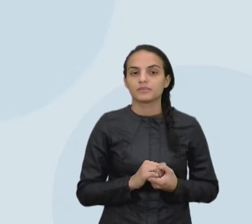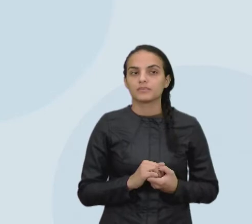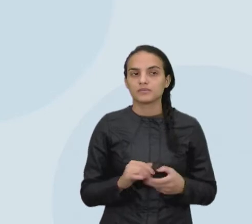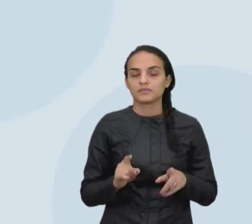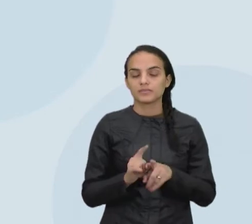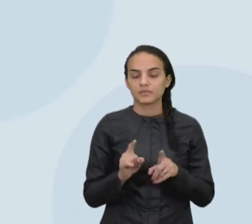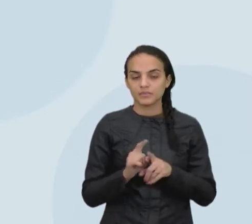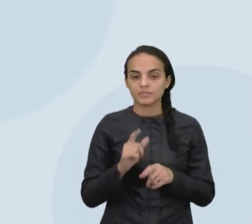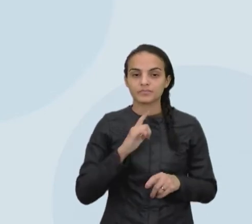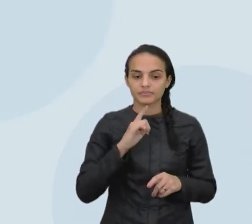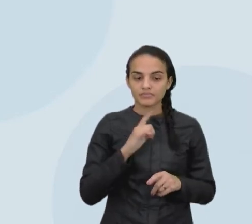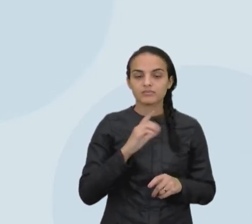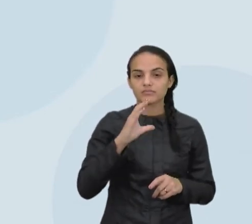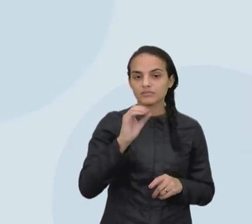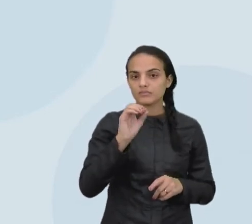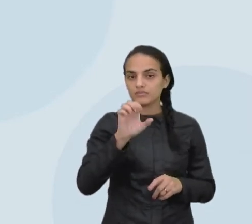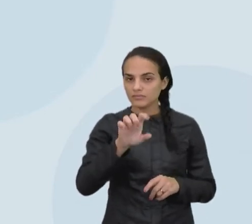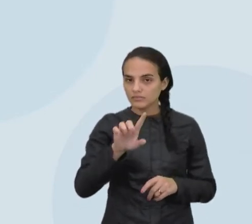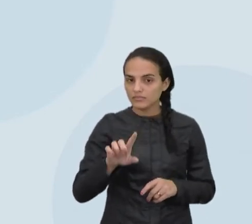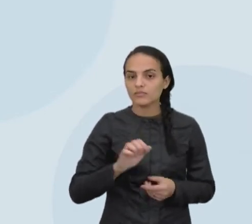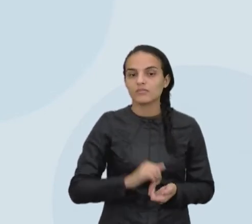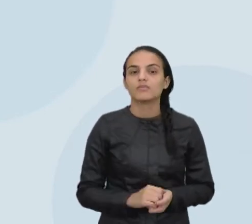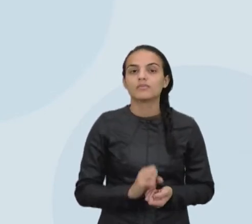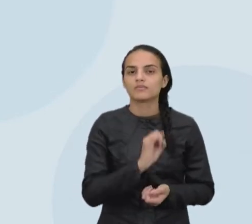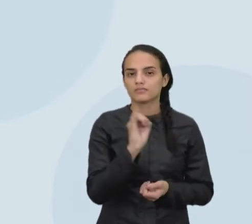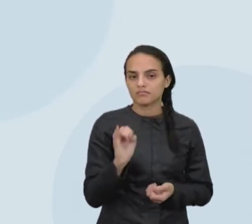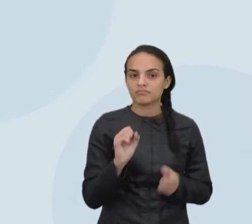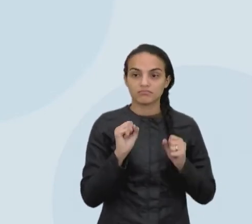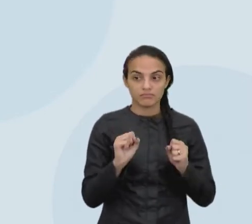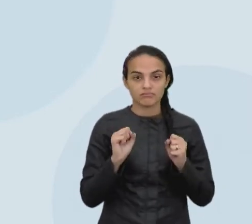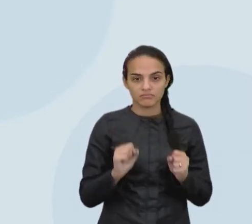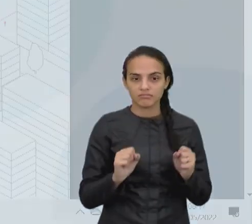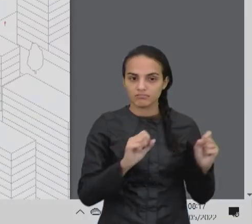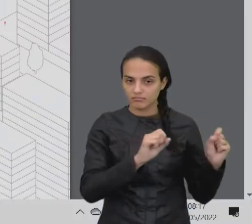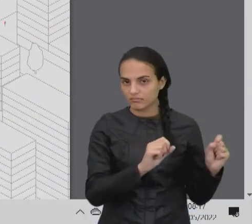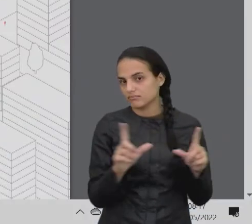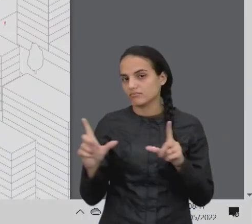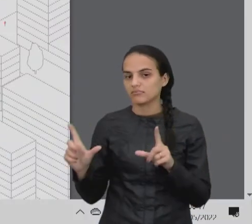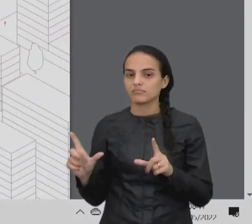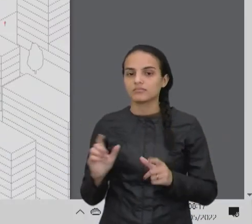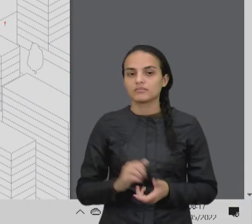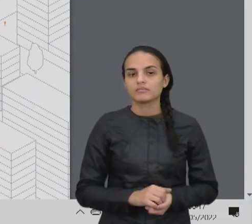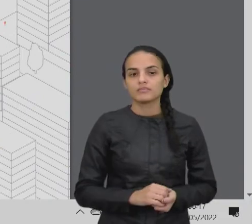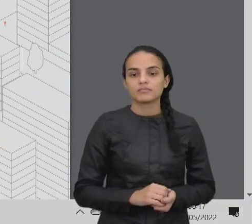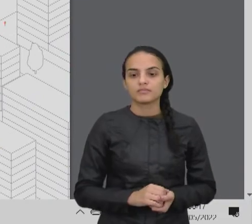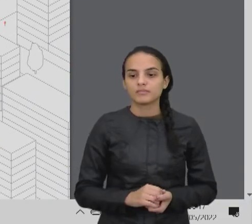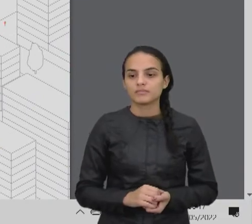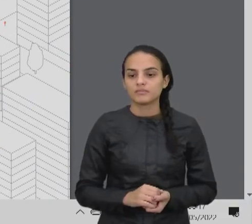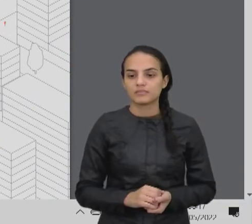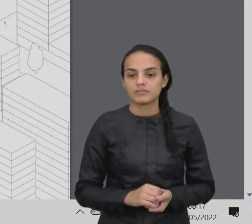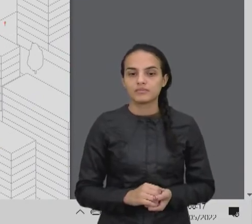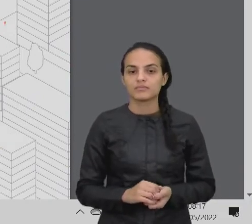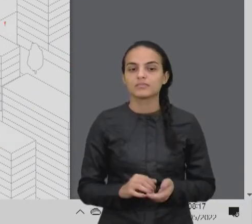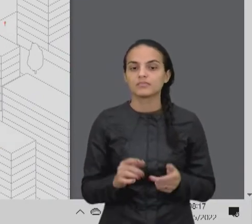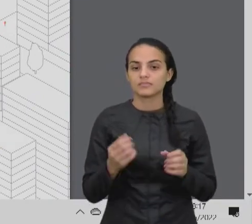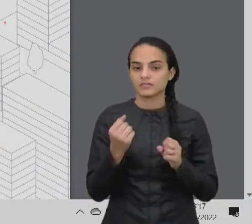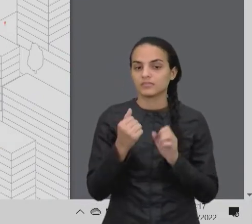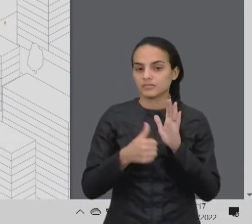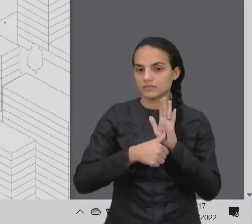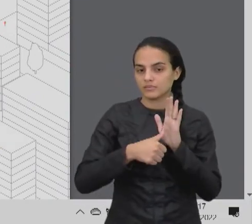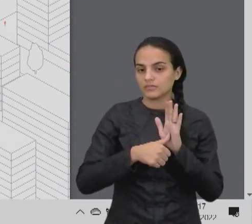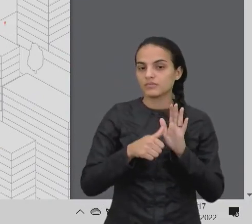tem o seu COI, tá? Então, se puder espelhar aqui para mim, eu vou estar mostrando aqui o Código de Obras